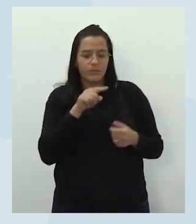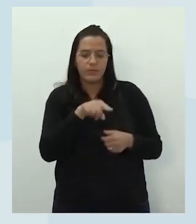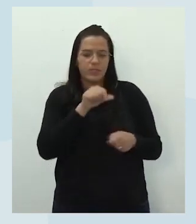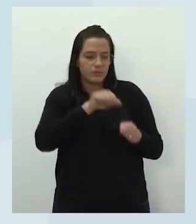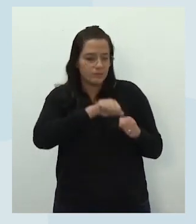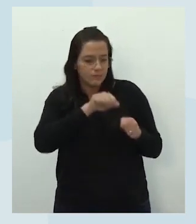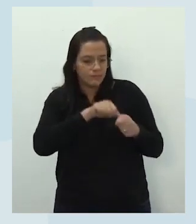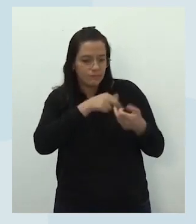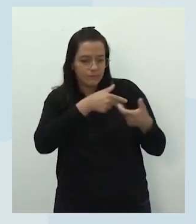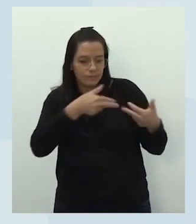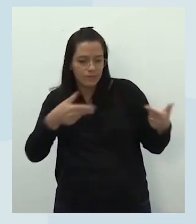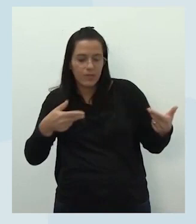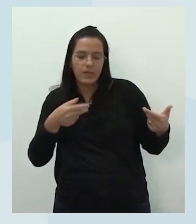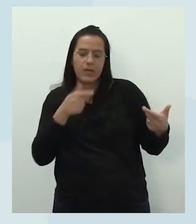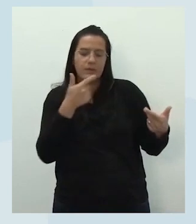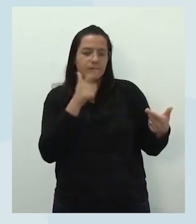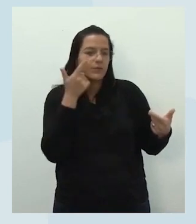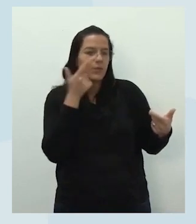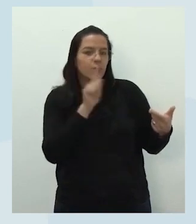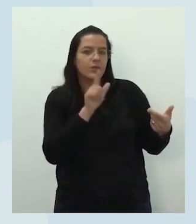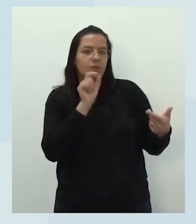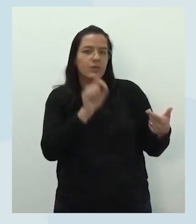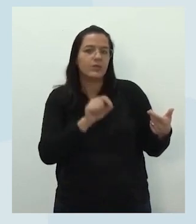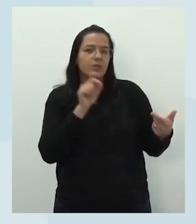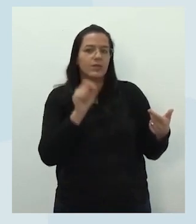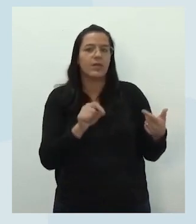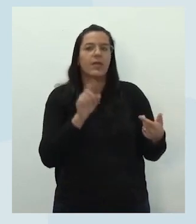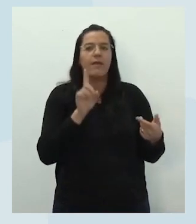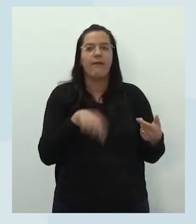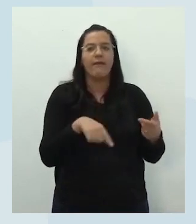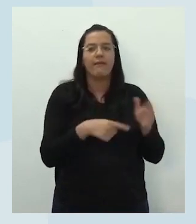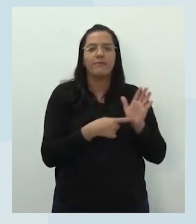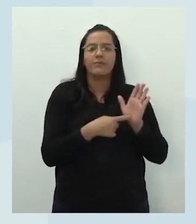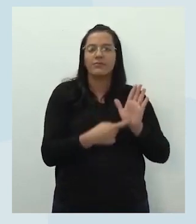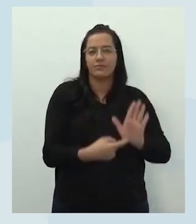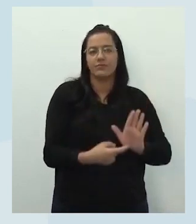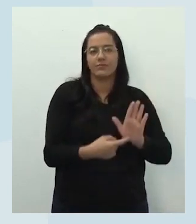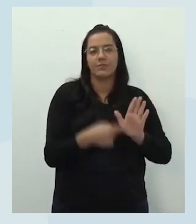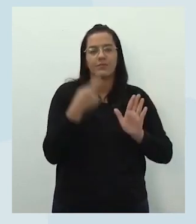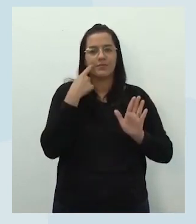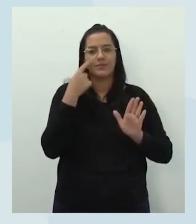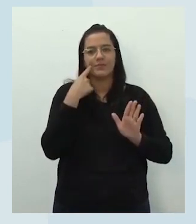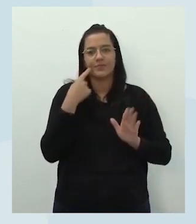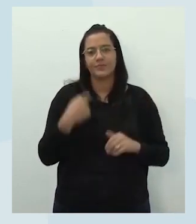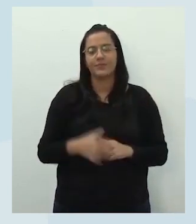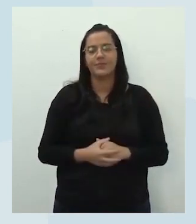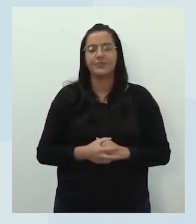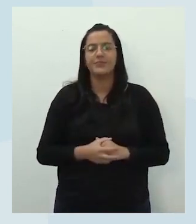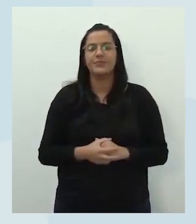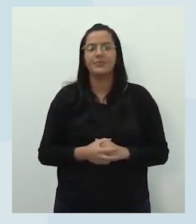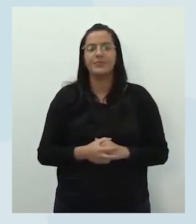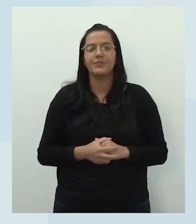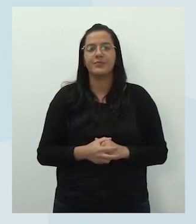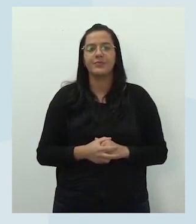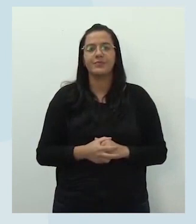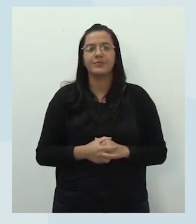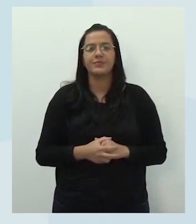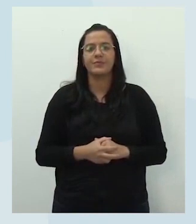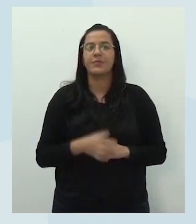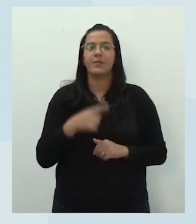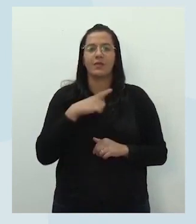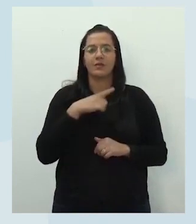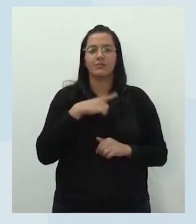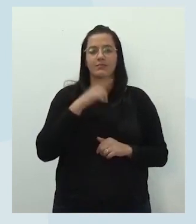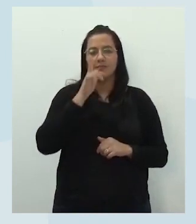propor a formação de uma função. Então, vamos lá. Se você considerar um filete de água